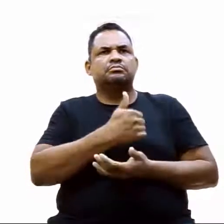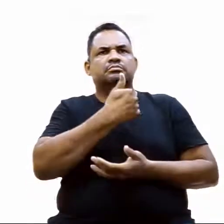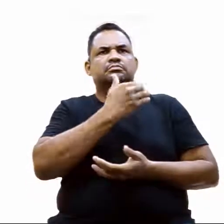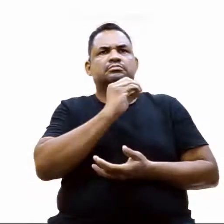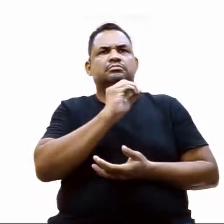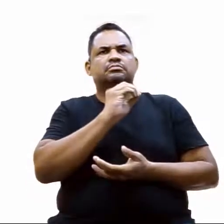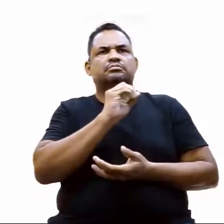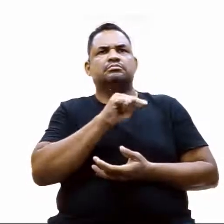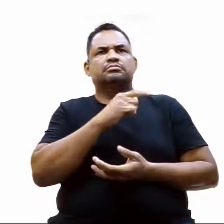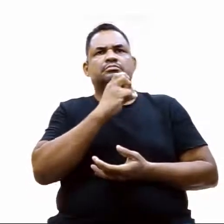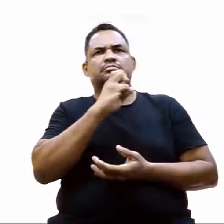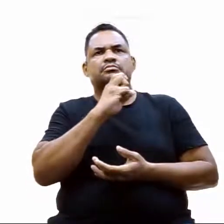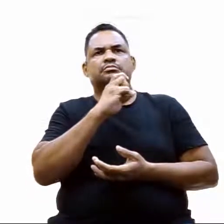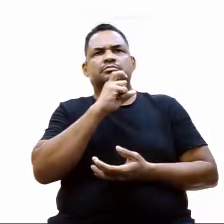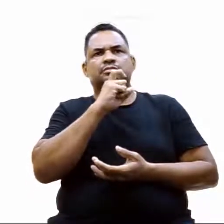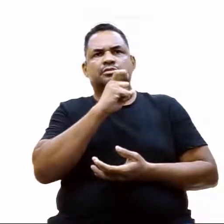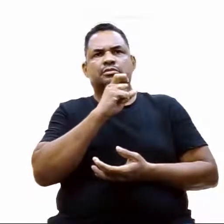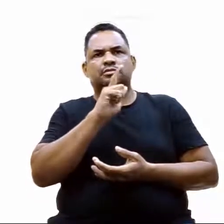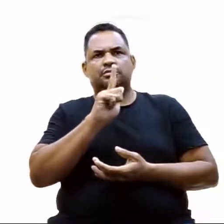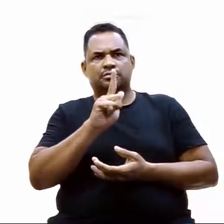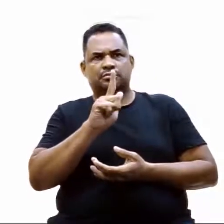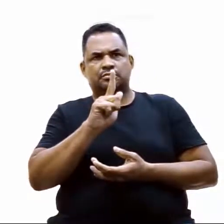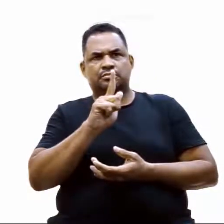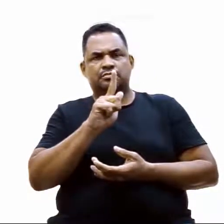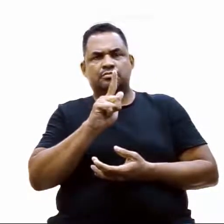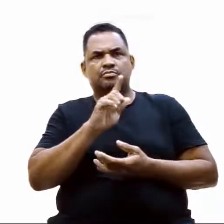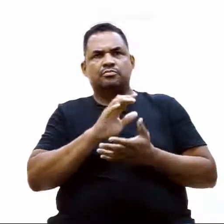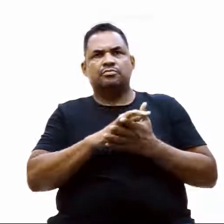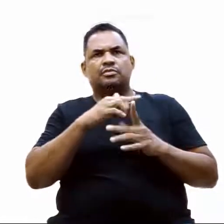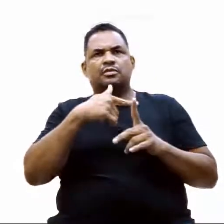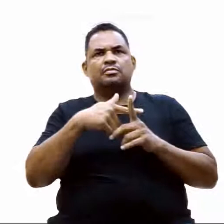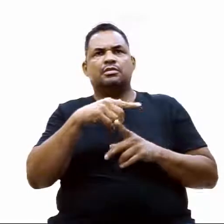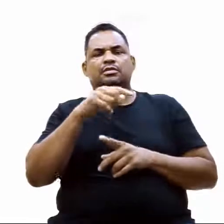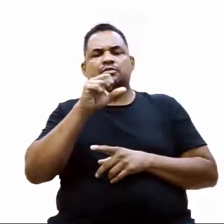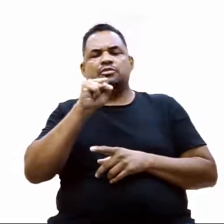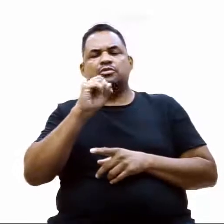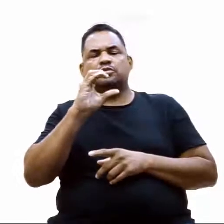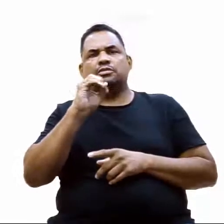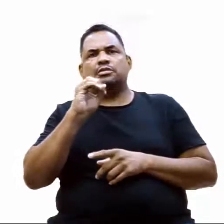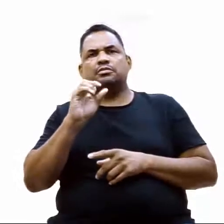100,5 gramas de mercúrio com 8 gramas de oxigênio.